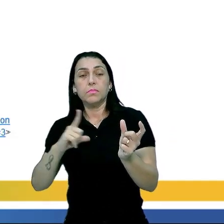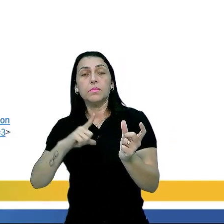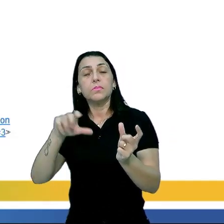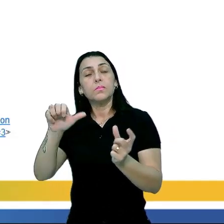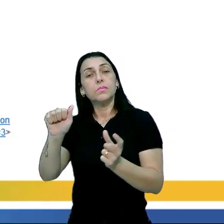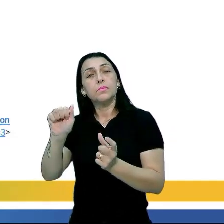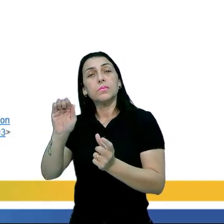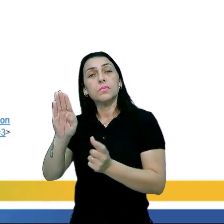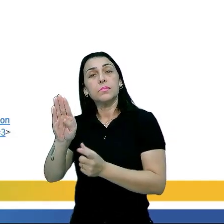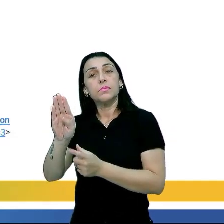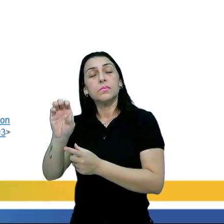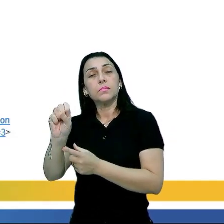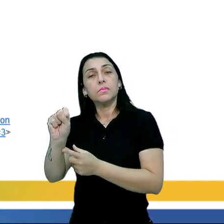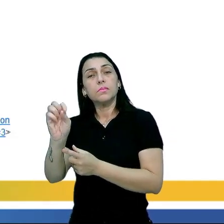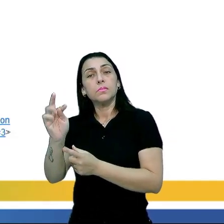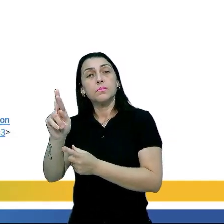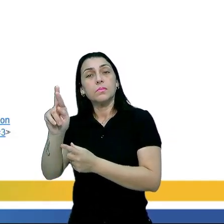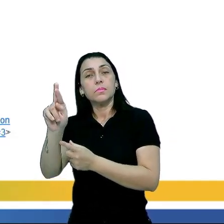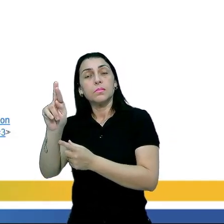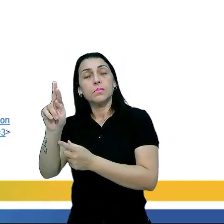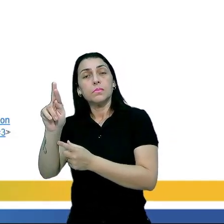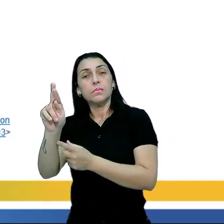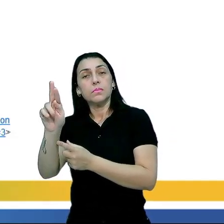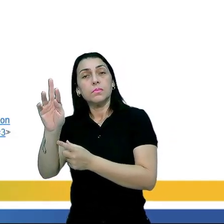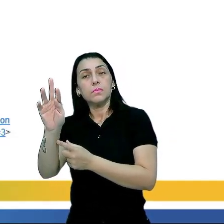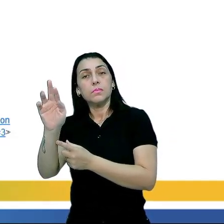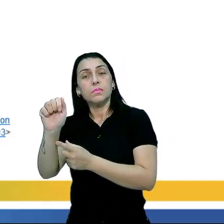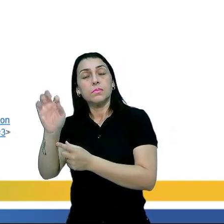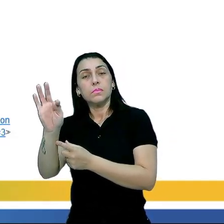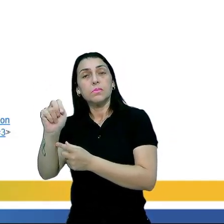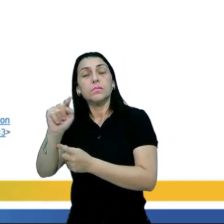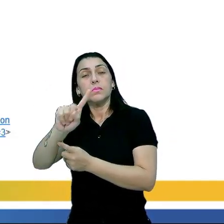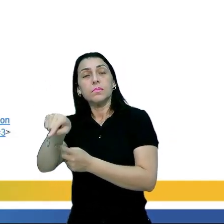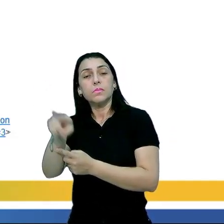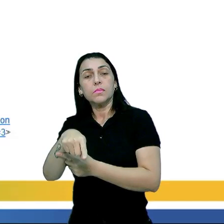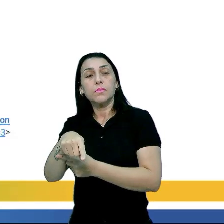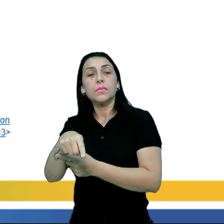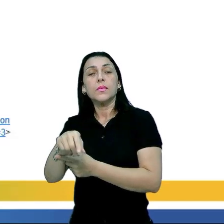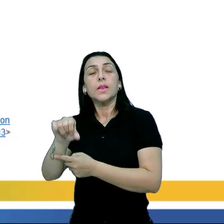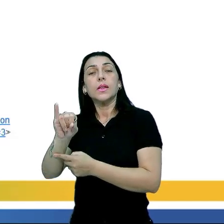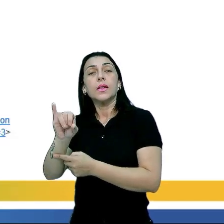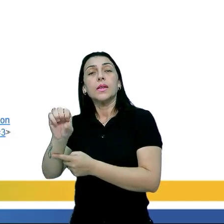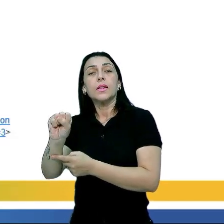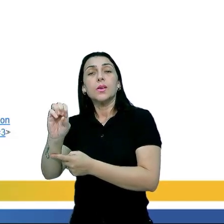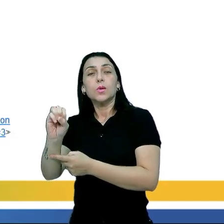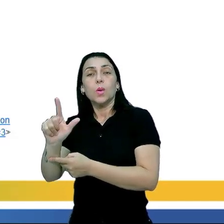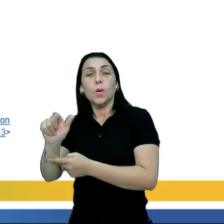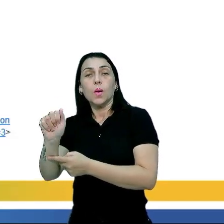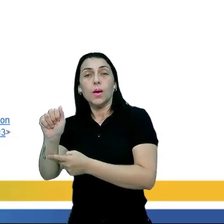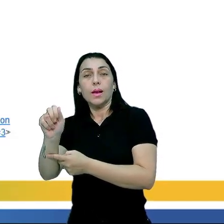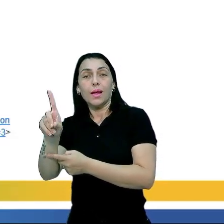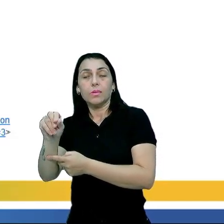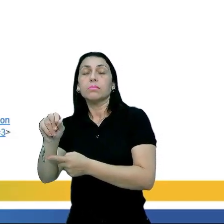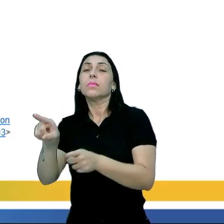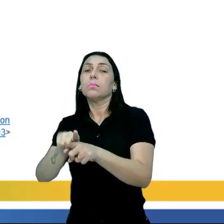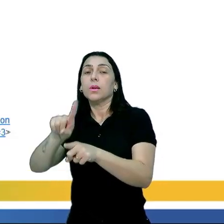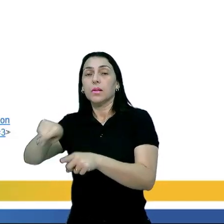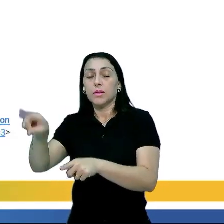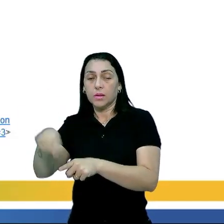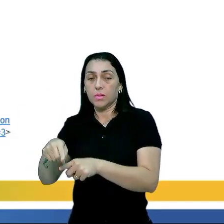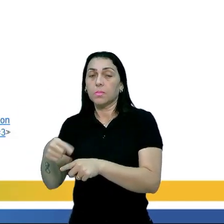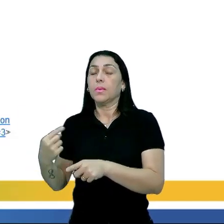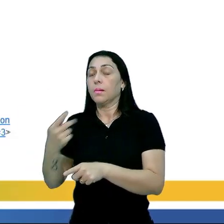X, isolado, está marcado X. Por quê? Porque o indivíduo, enquanto ser social, ele não é uma